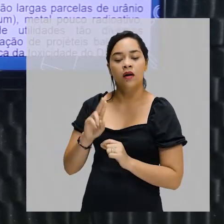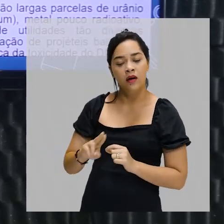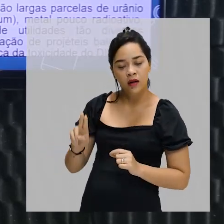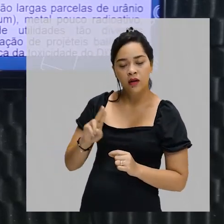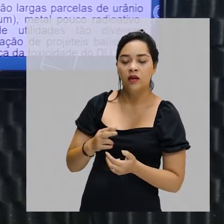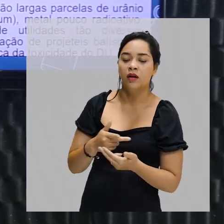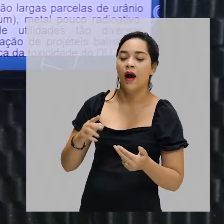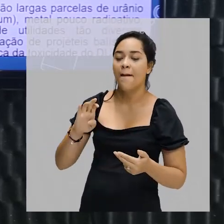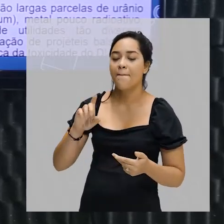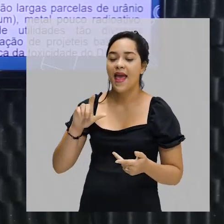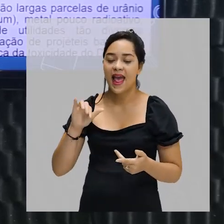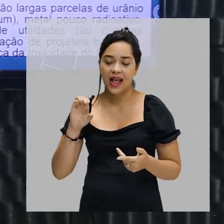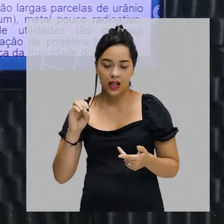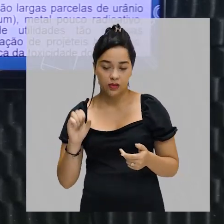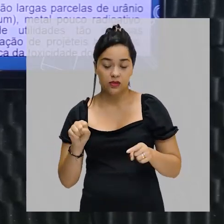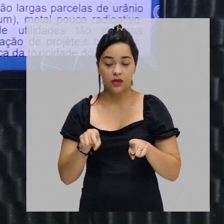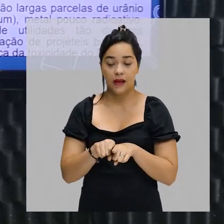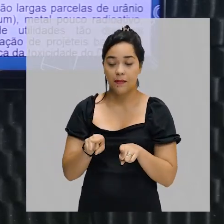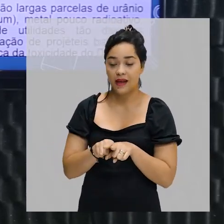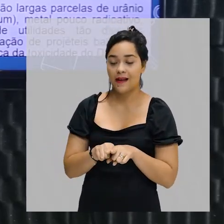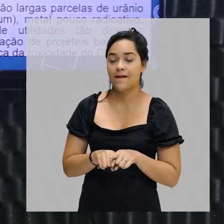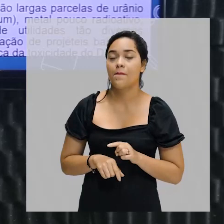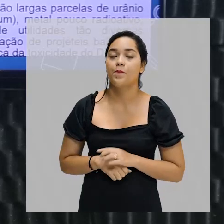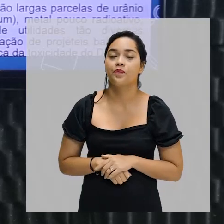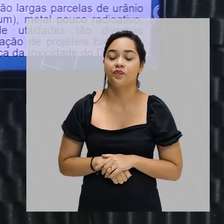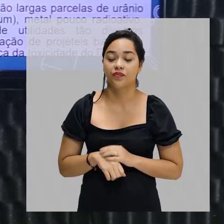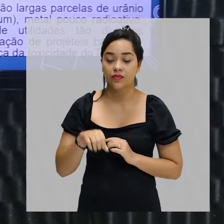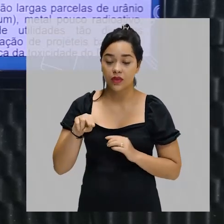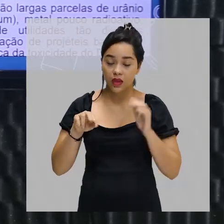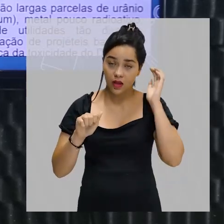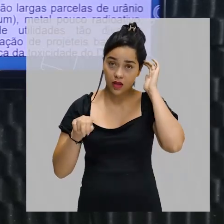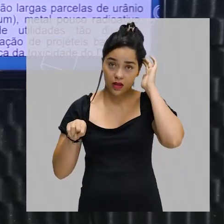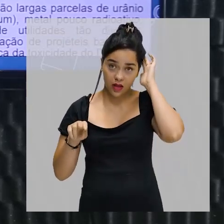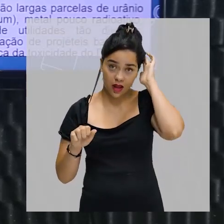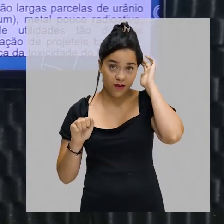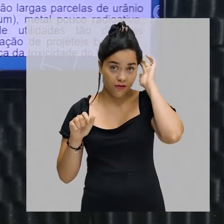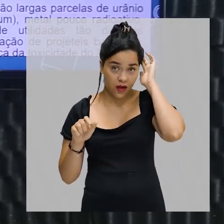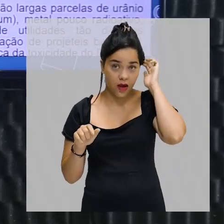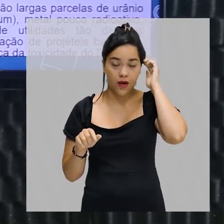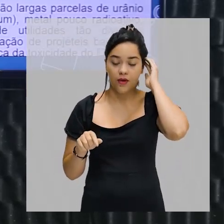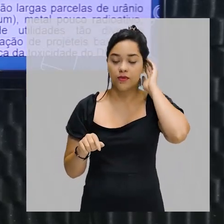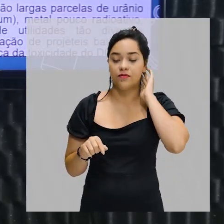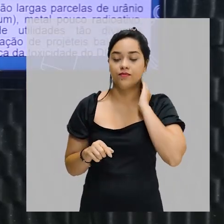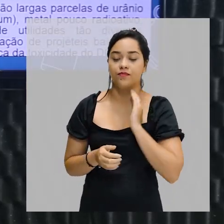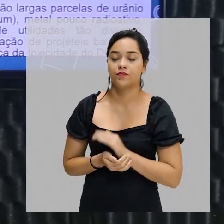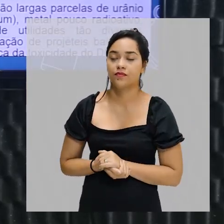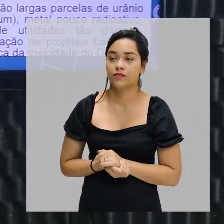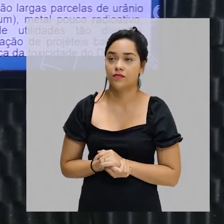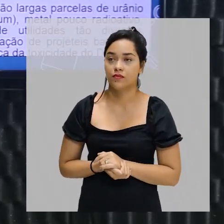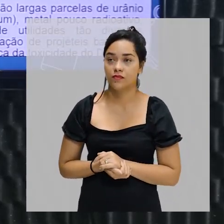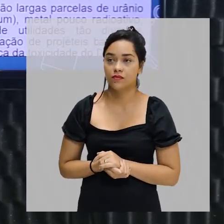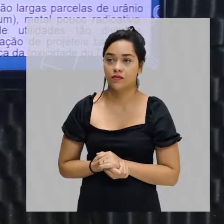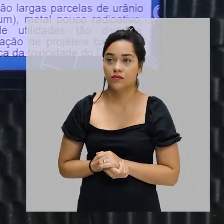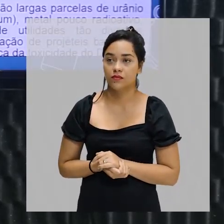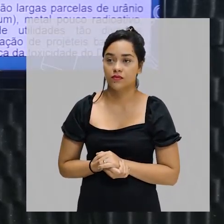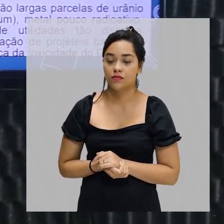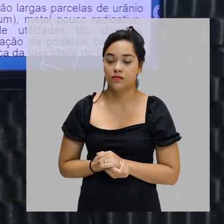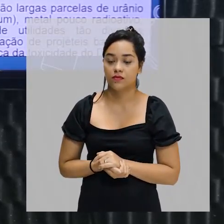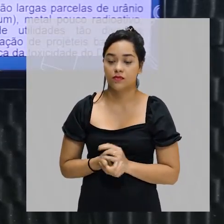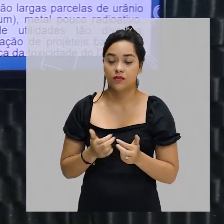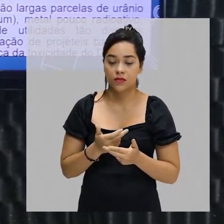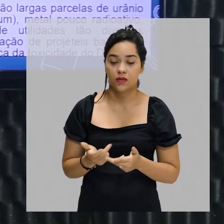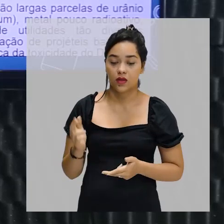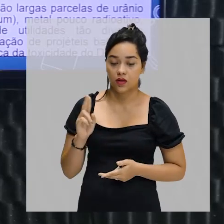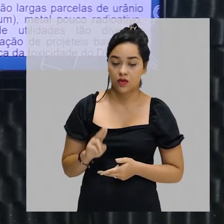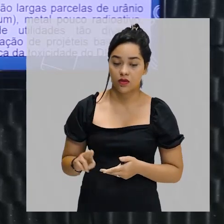à utilização de dispositivos bélicos, certo? E propulsão naval. O restante é